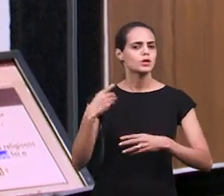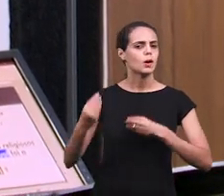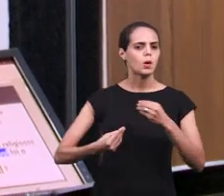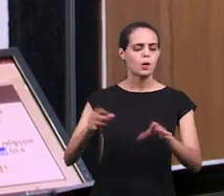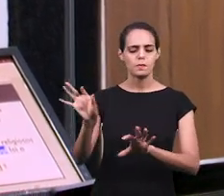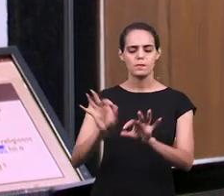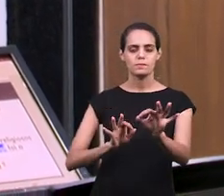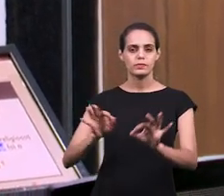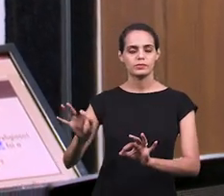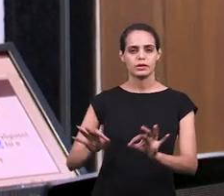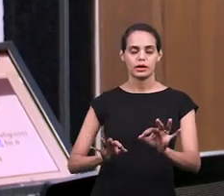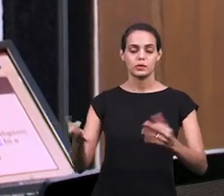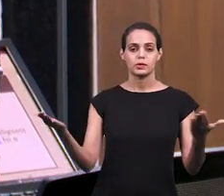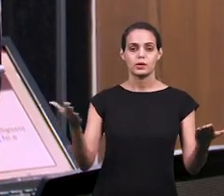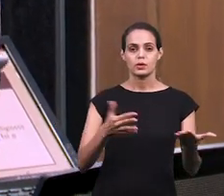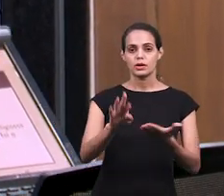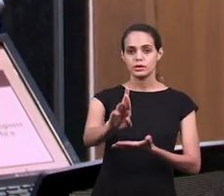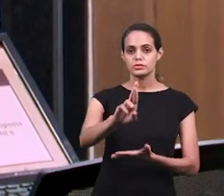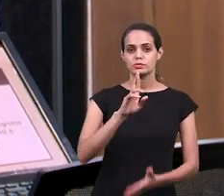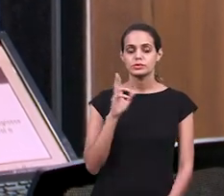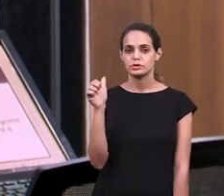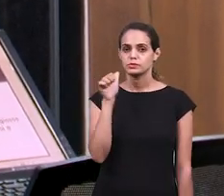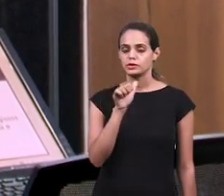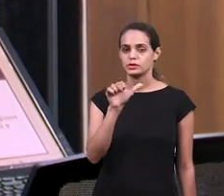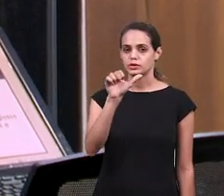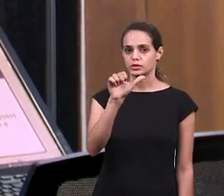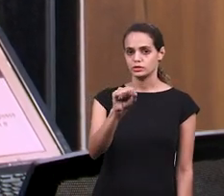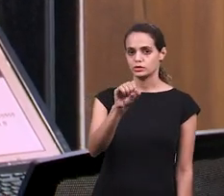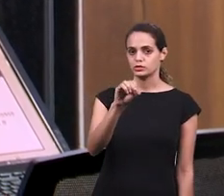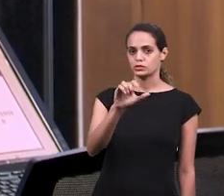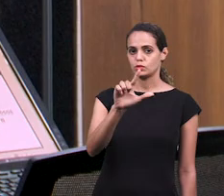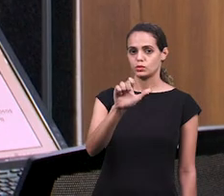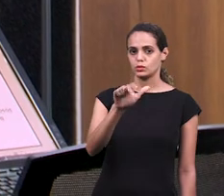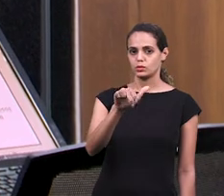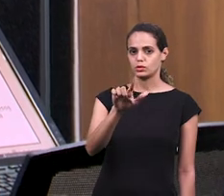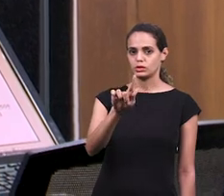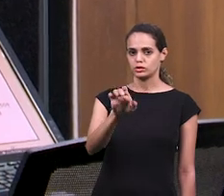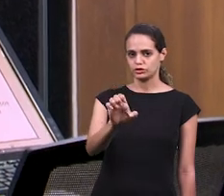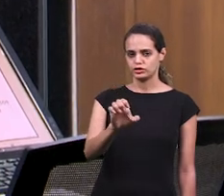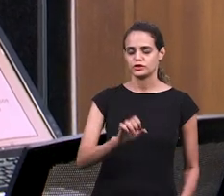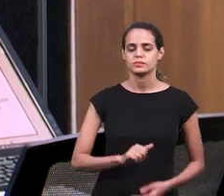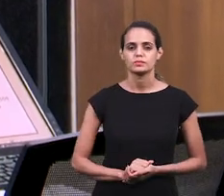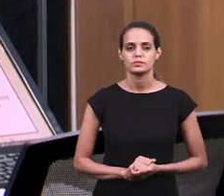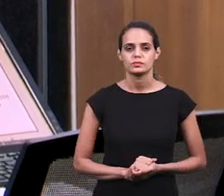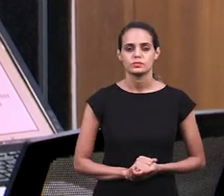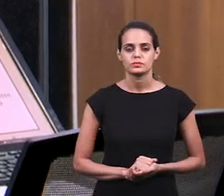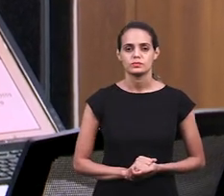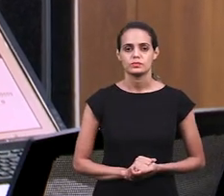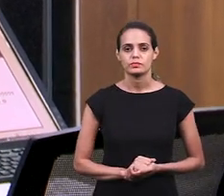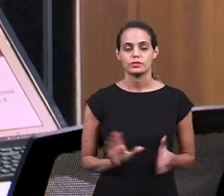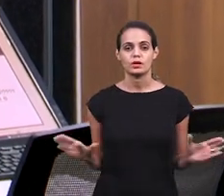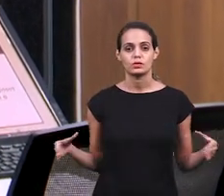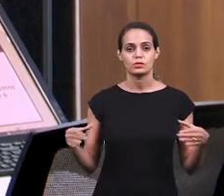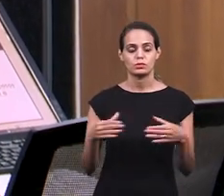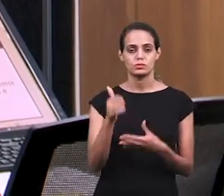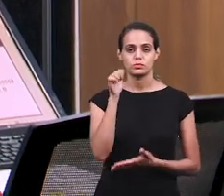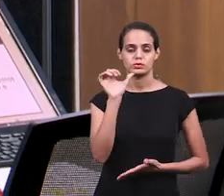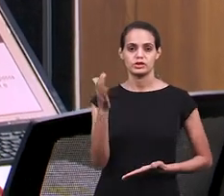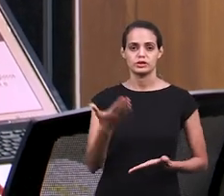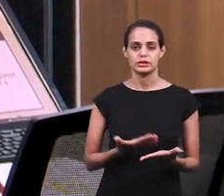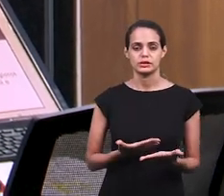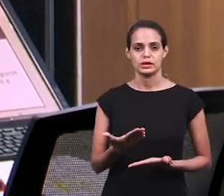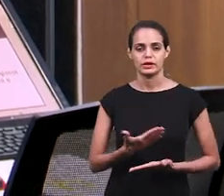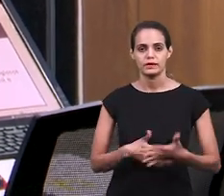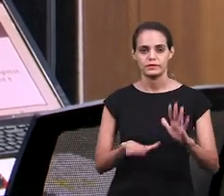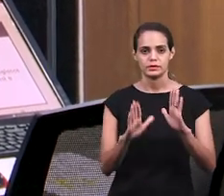ser feita, e quem vai nos dar essa resposta vai ser a nossa irmã Solange. Solange é a nossa irmã ali que pertence ao grupo de